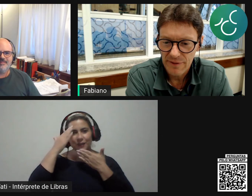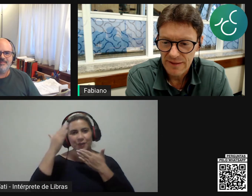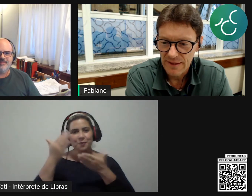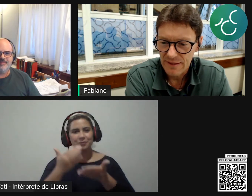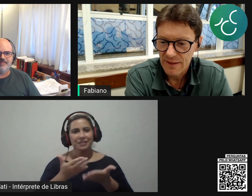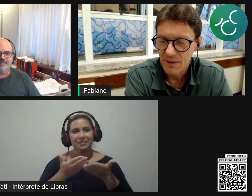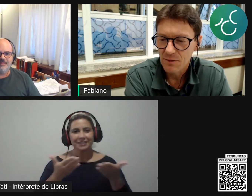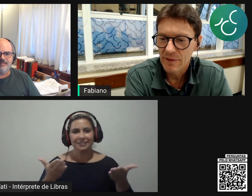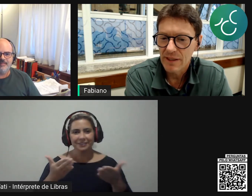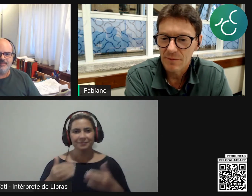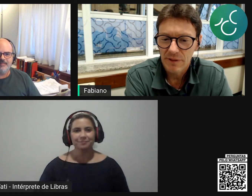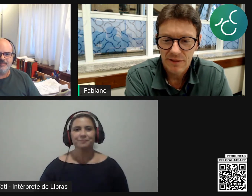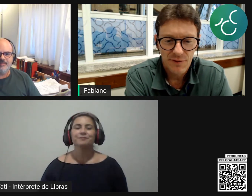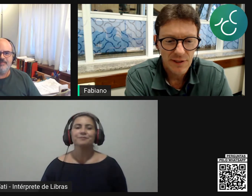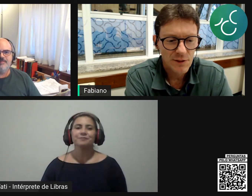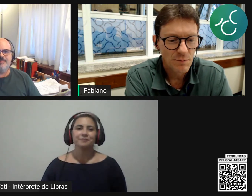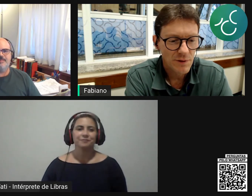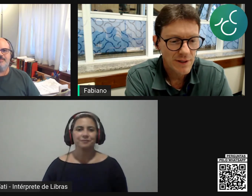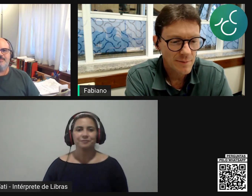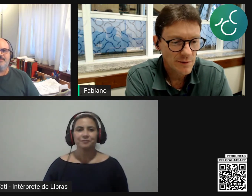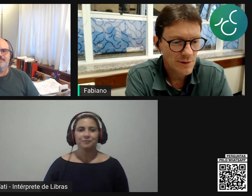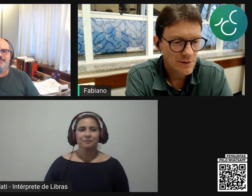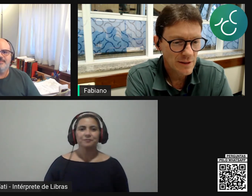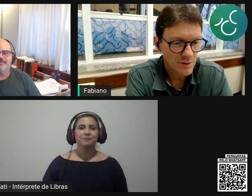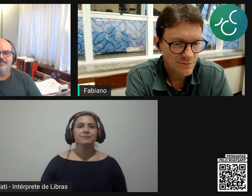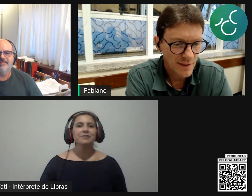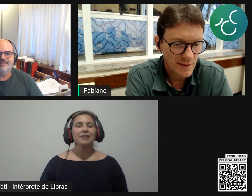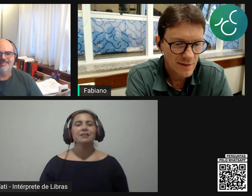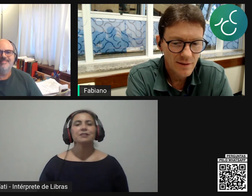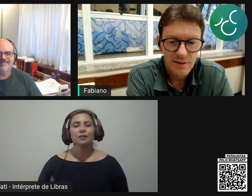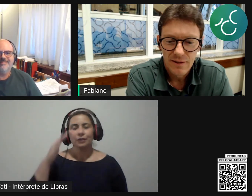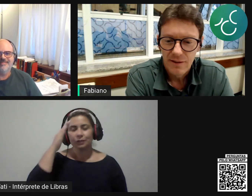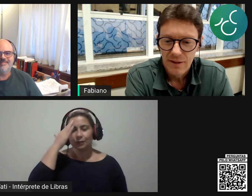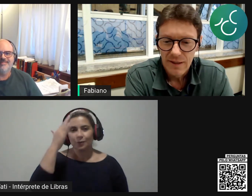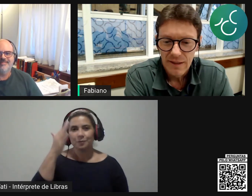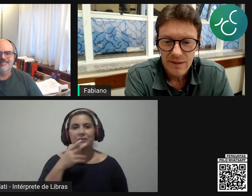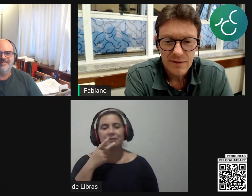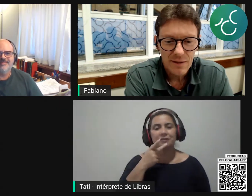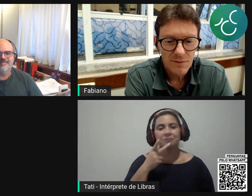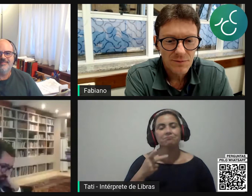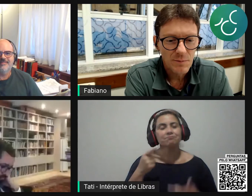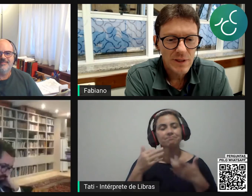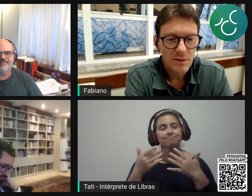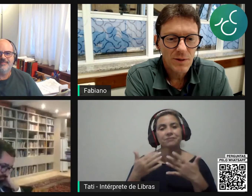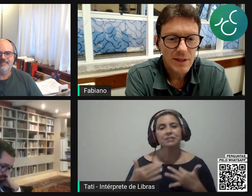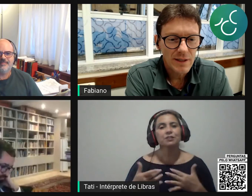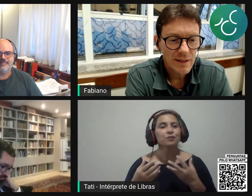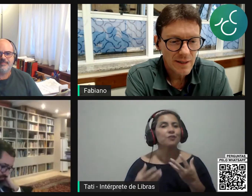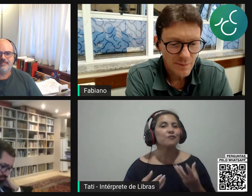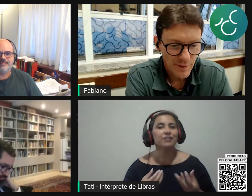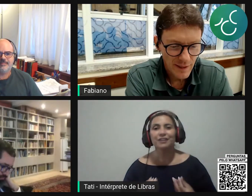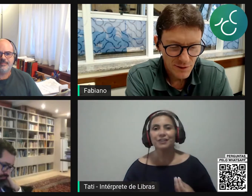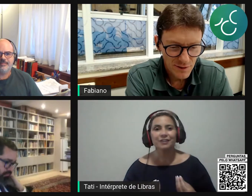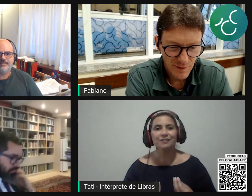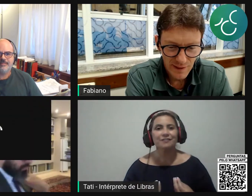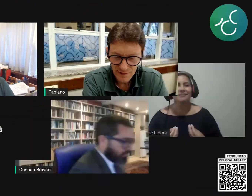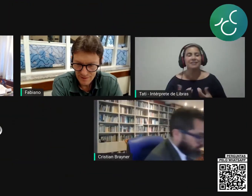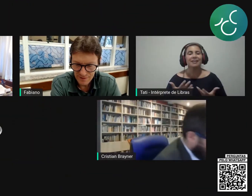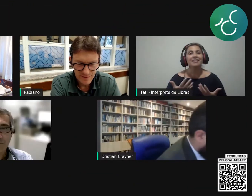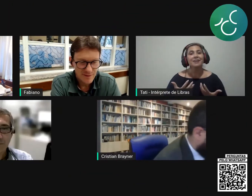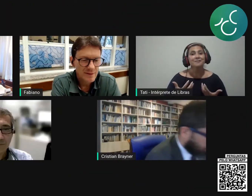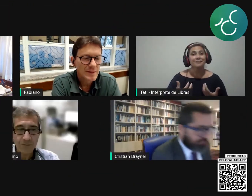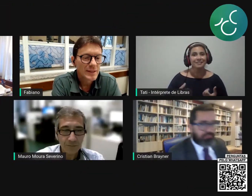Fábio pela apresentação obrigado pela deferência ao programa no início da sua fala então vamos agora àquela parte